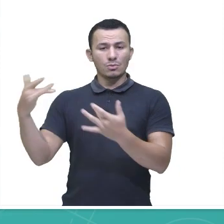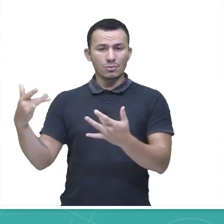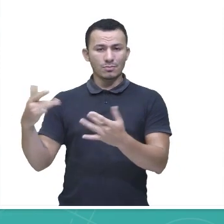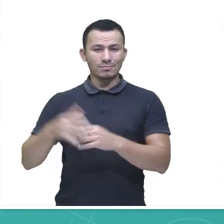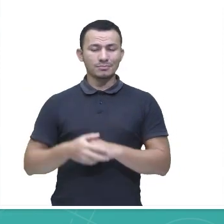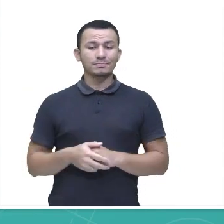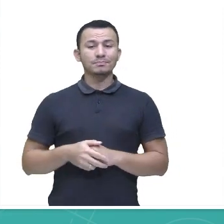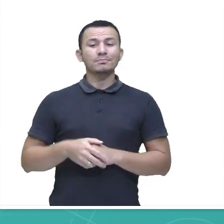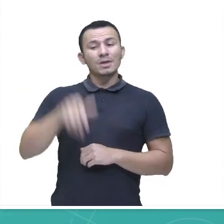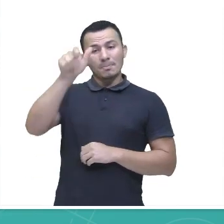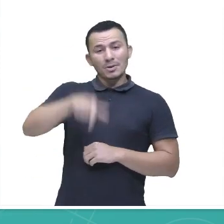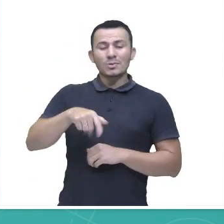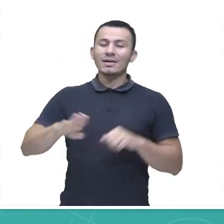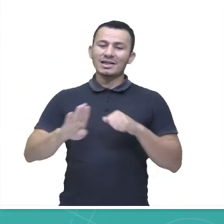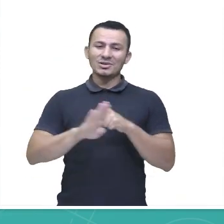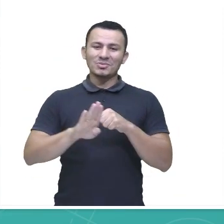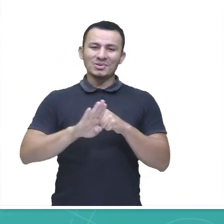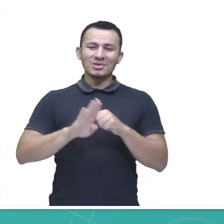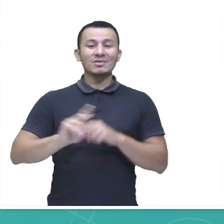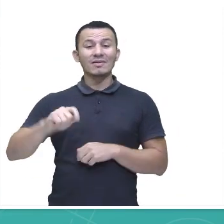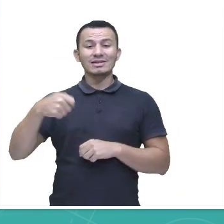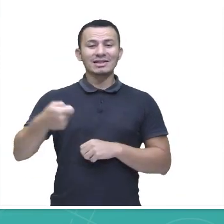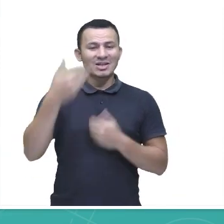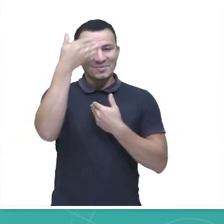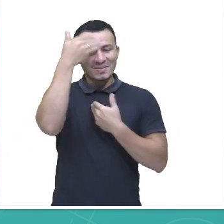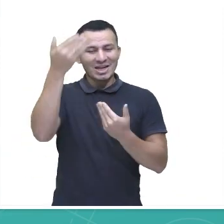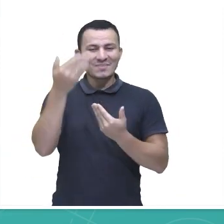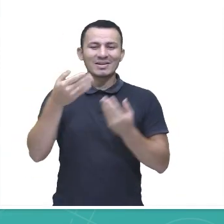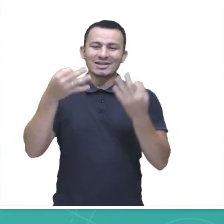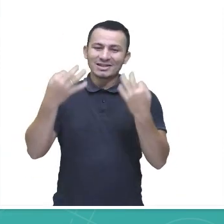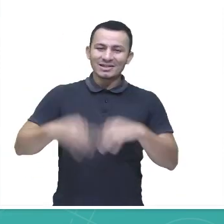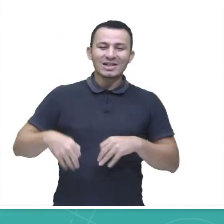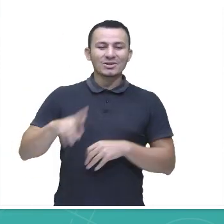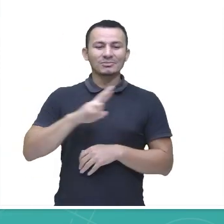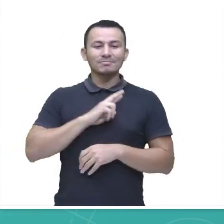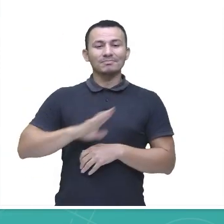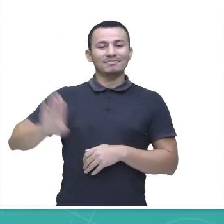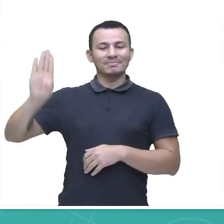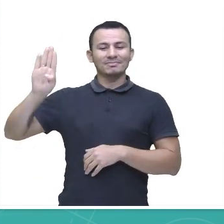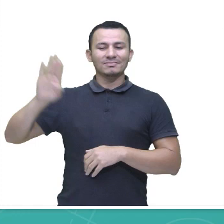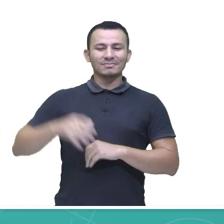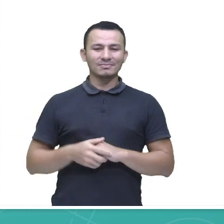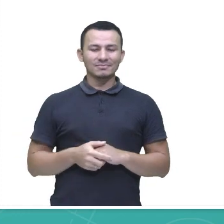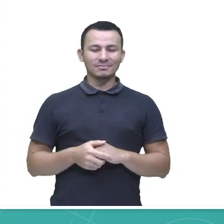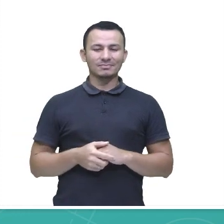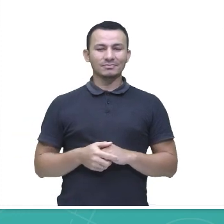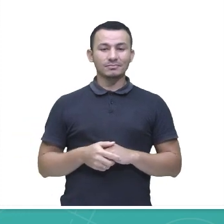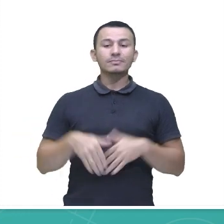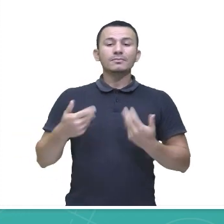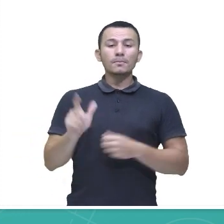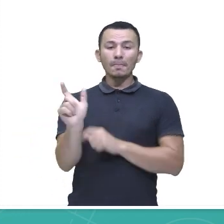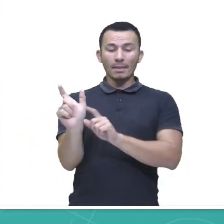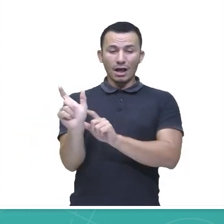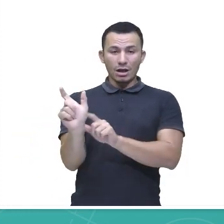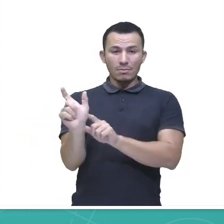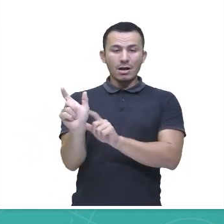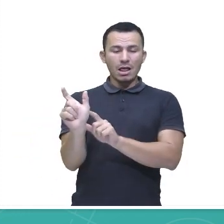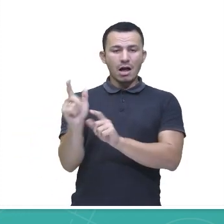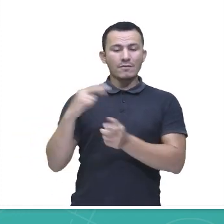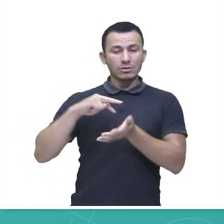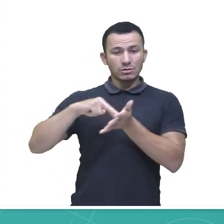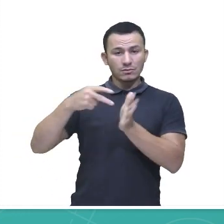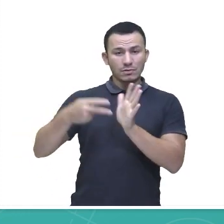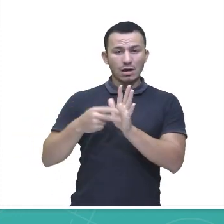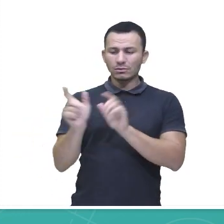substantivo. Portanto, parabéns, meus queridos, letra B. Certo? Então, a palavra que está me dando aqui, o